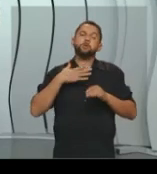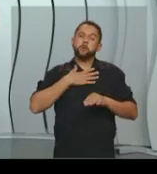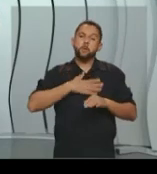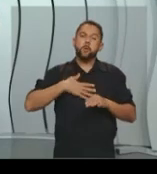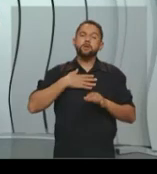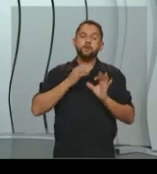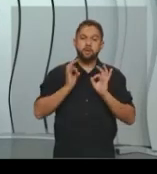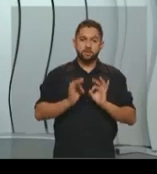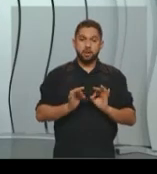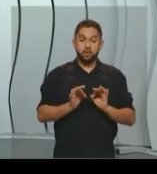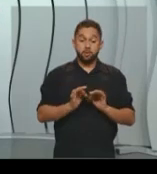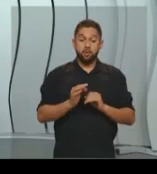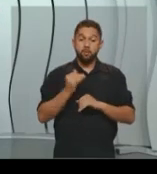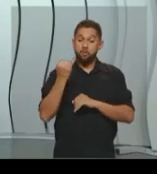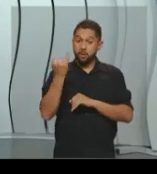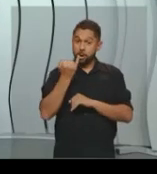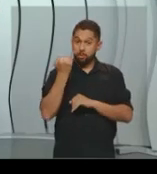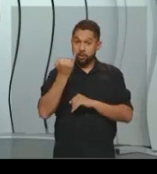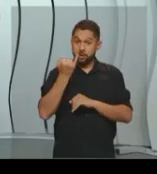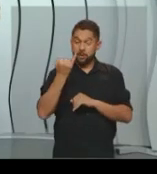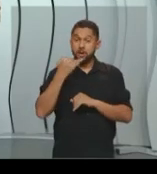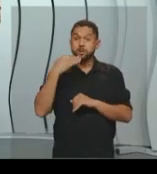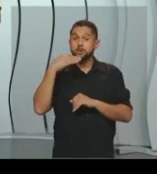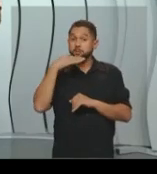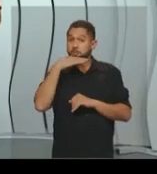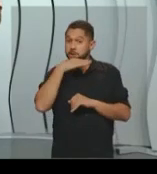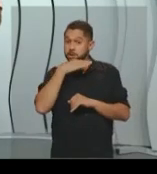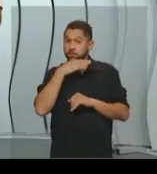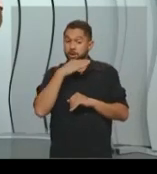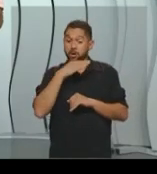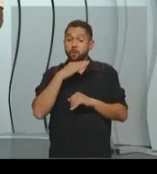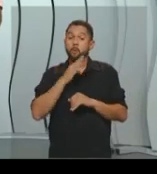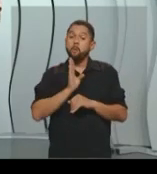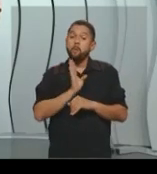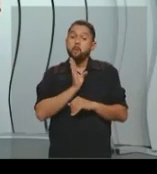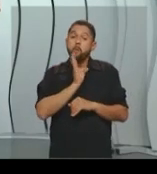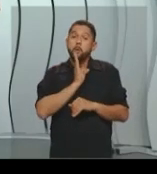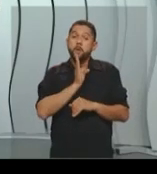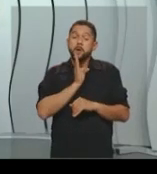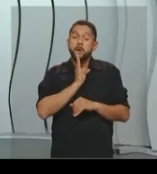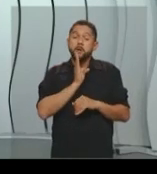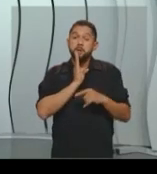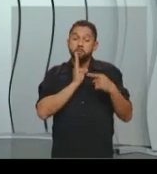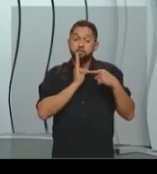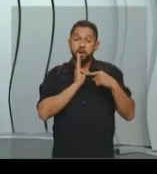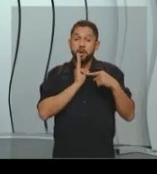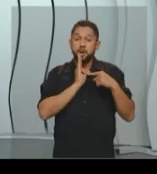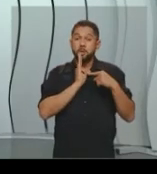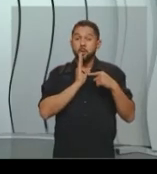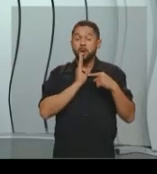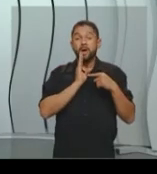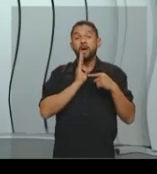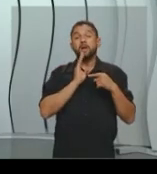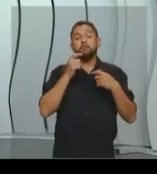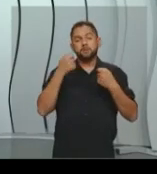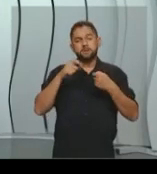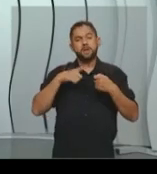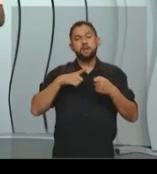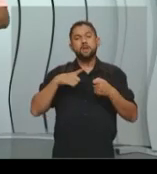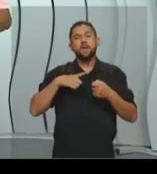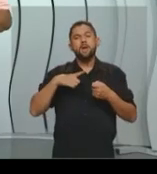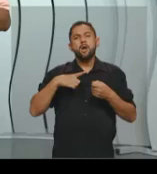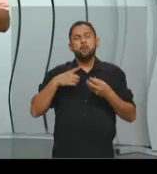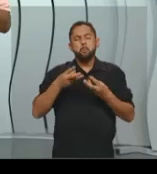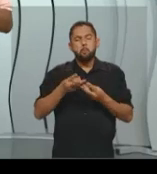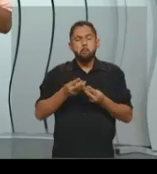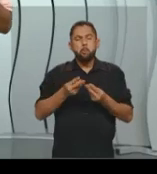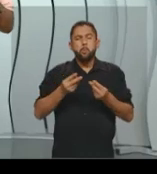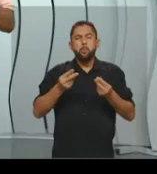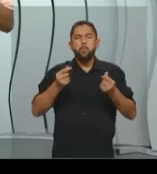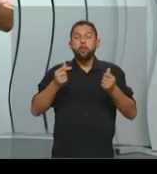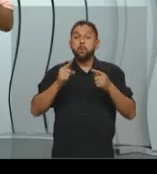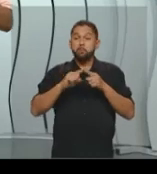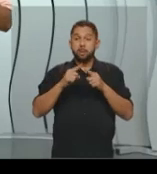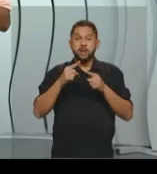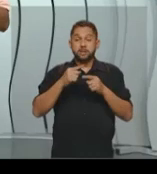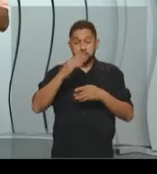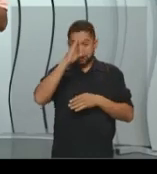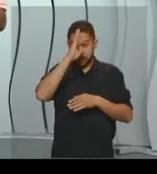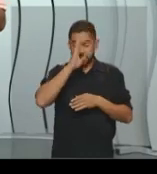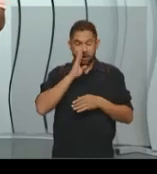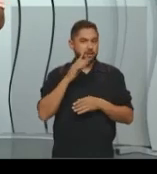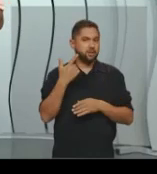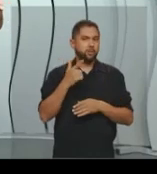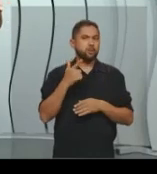é perceber que para Platão o conhecimento então é de certa forma inato, mas ele não é dado de graça. Para você estimular